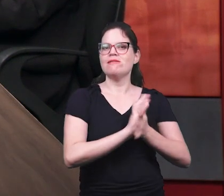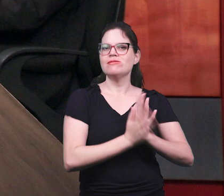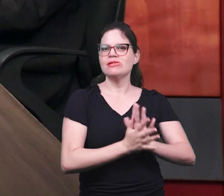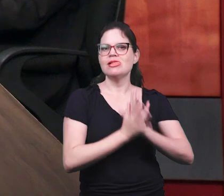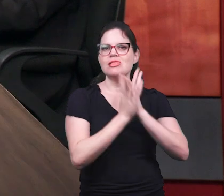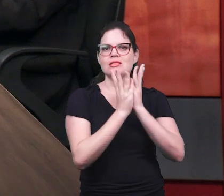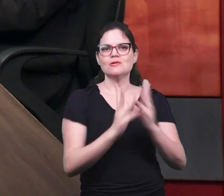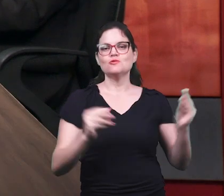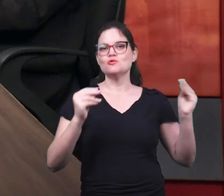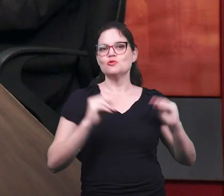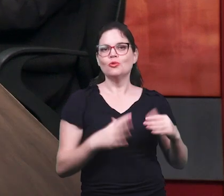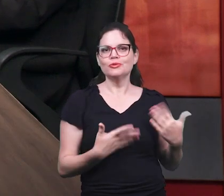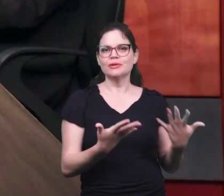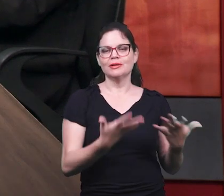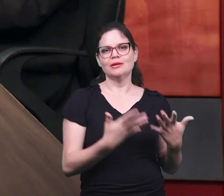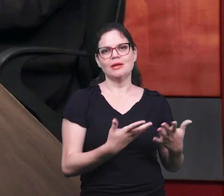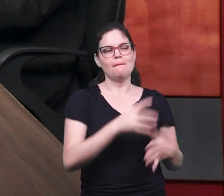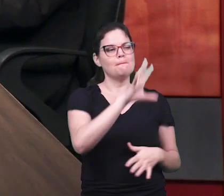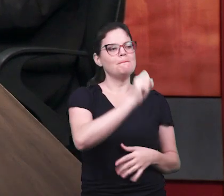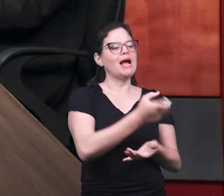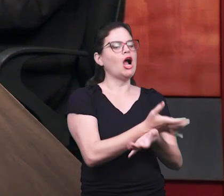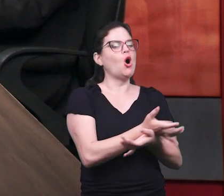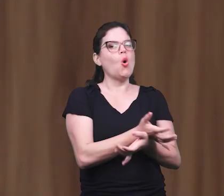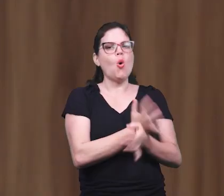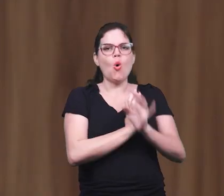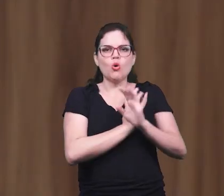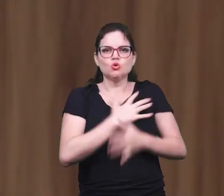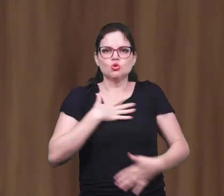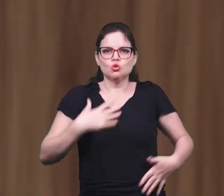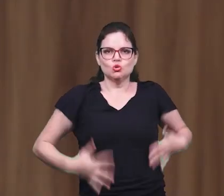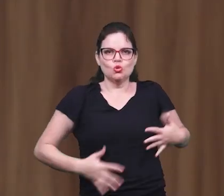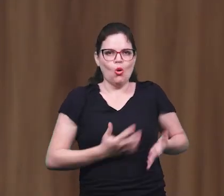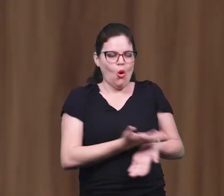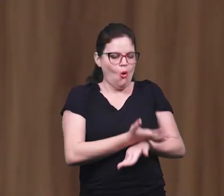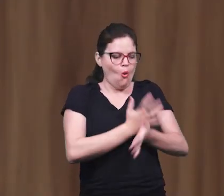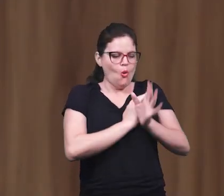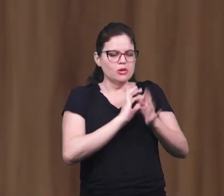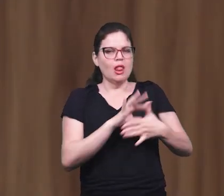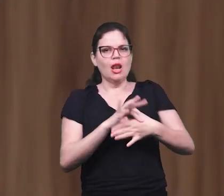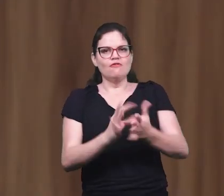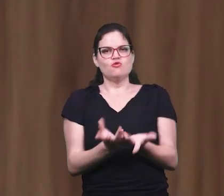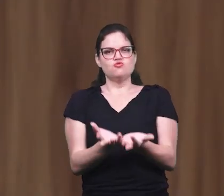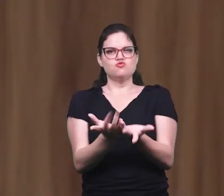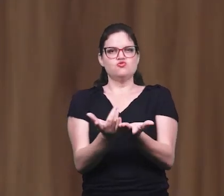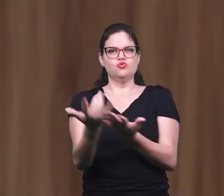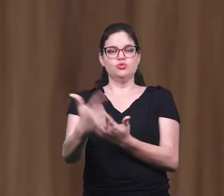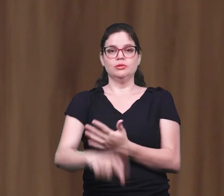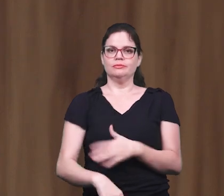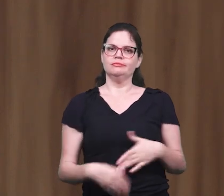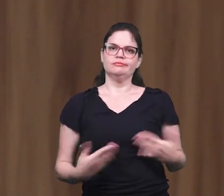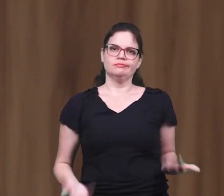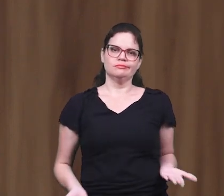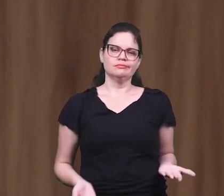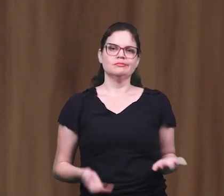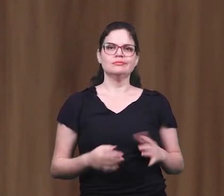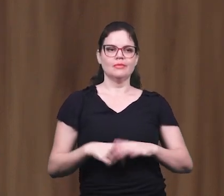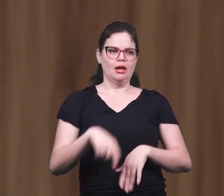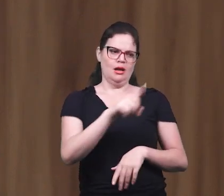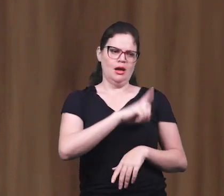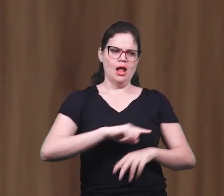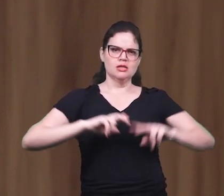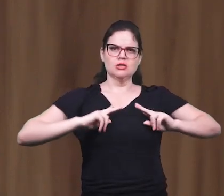memória de Wycliffe. Mas o homem passa, mas a palavra permanece para sempre. É aquilo que ele